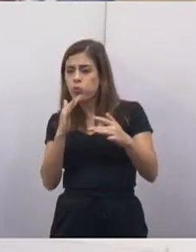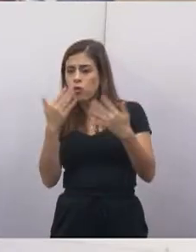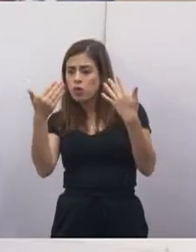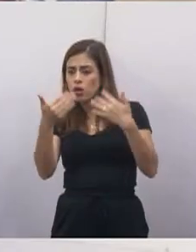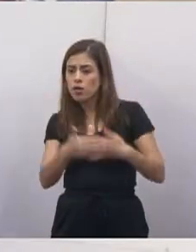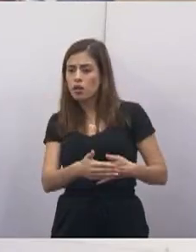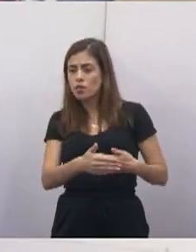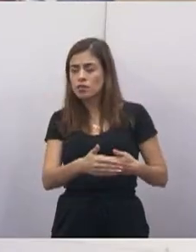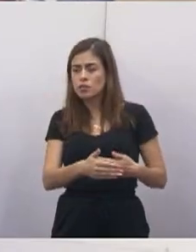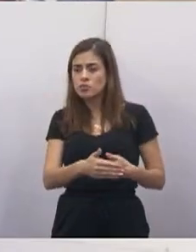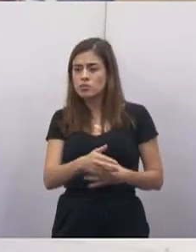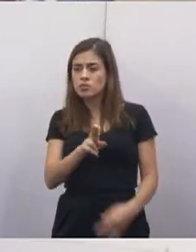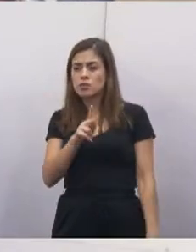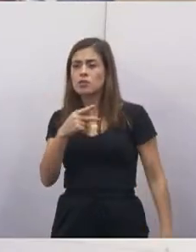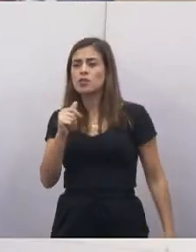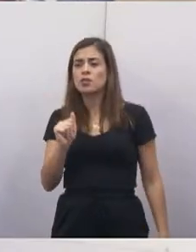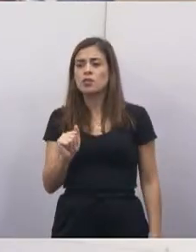foram